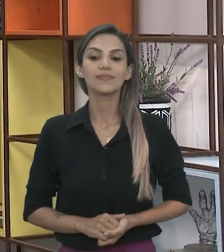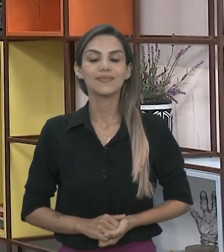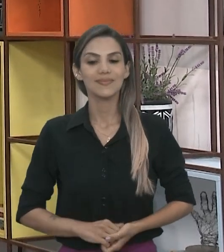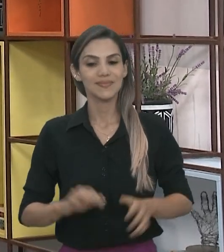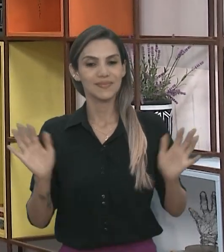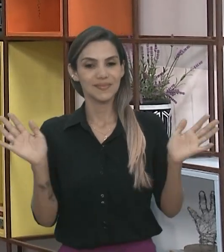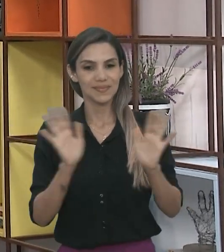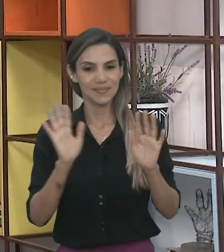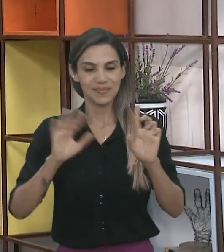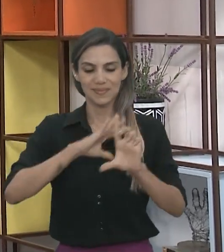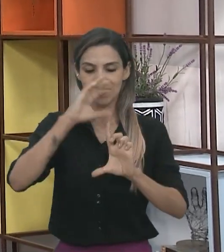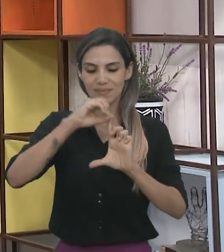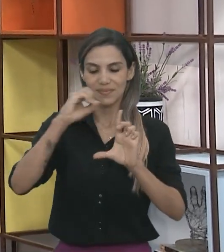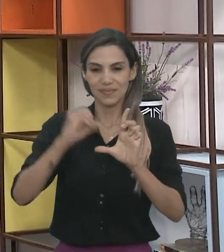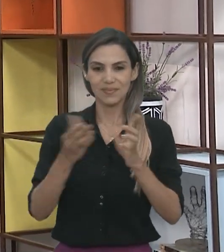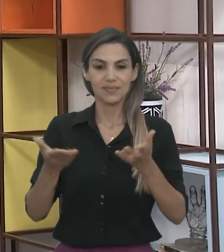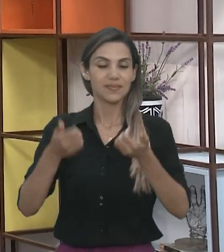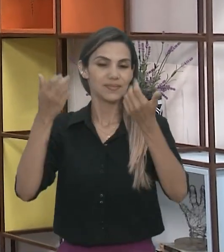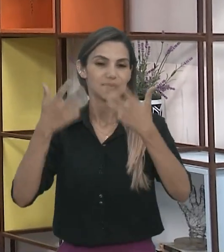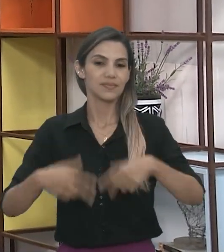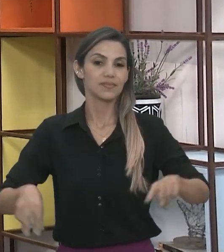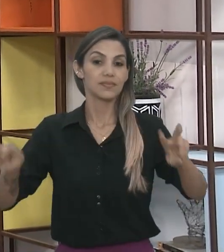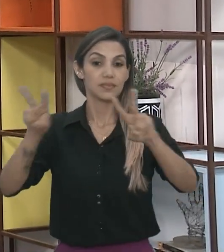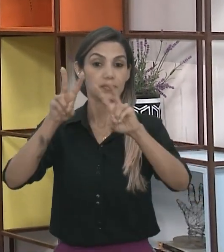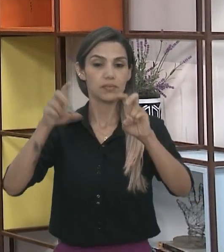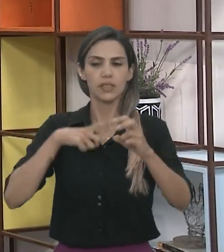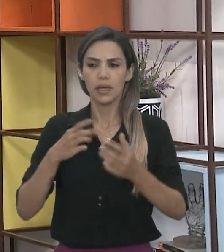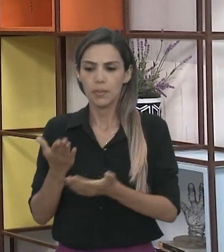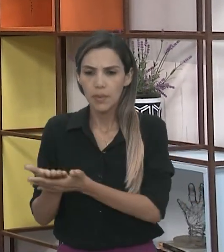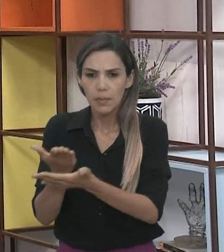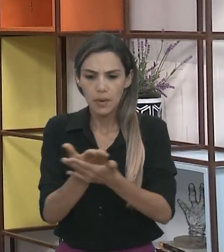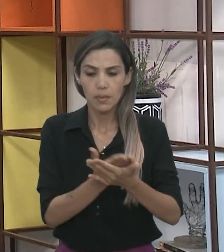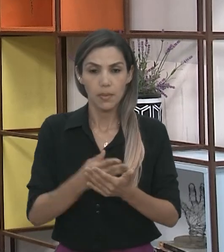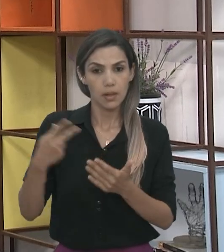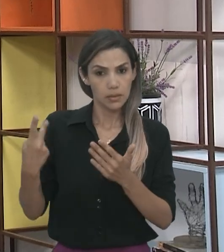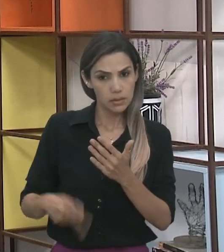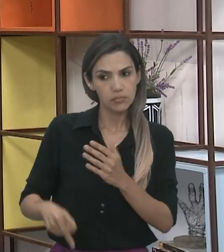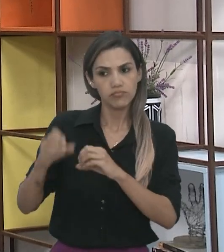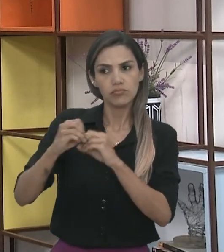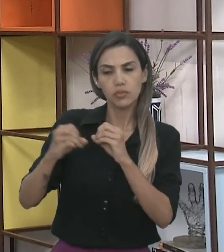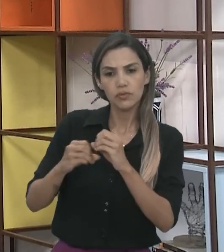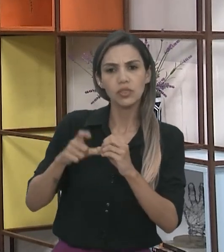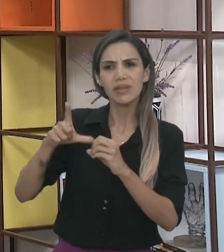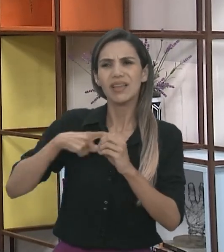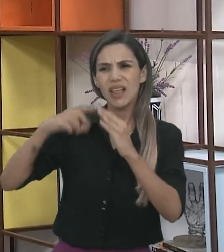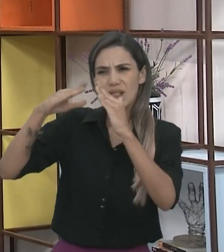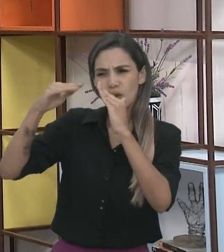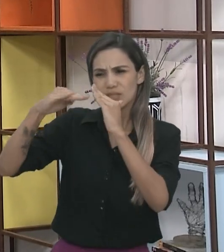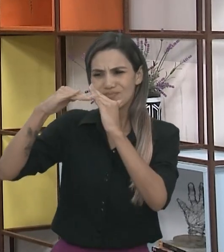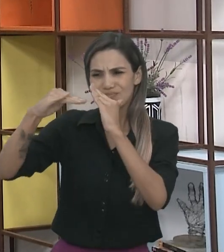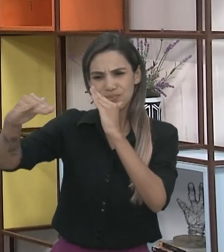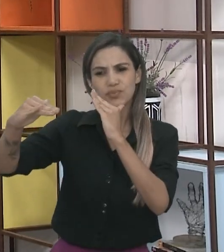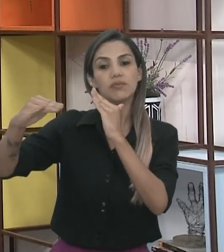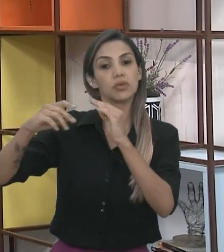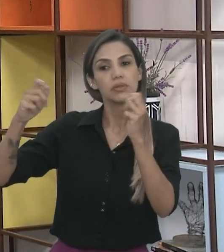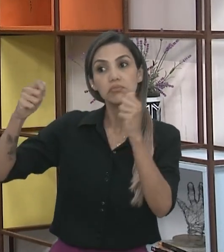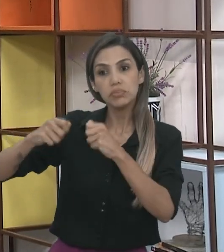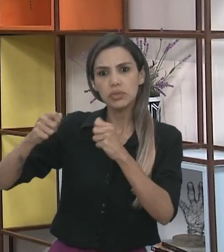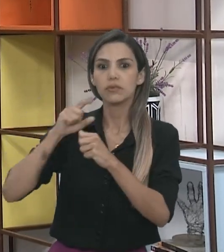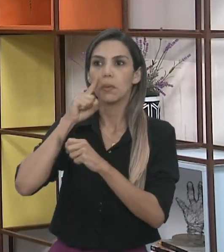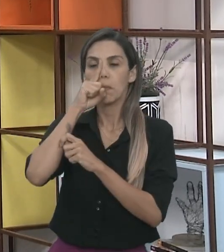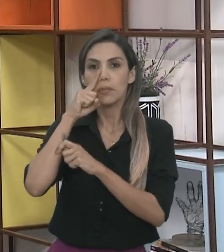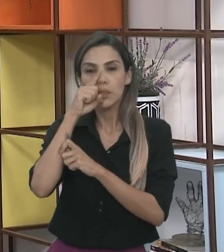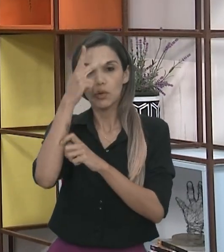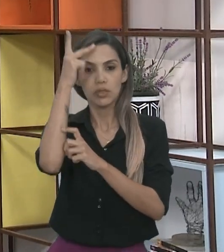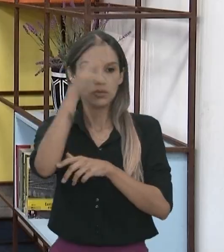Oi pessoal, no Mundo UFG de hoje você vai ver que um estudo da UFG revela que marquises do centro podem oferecer perigo